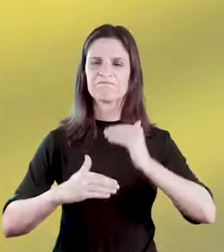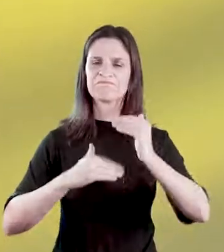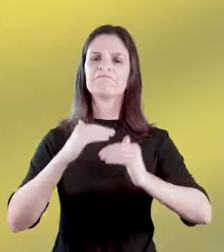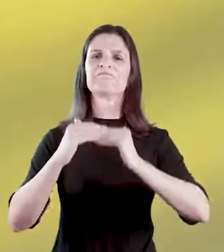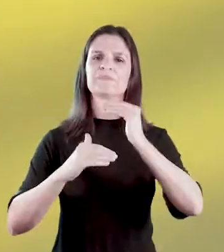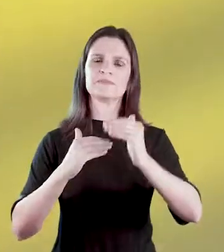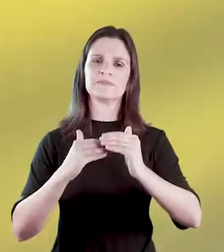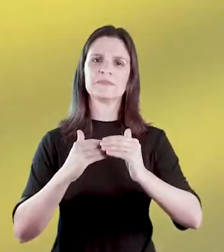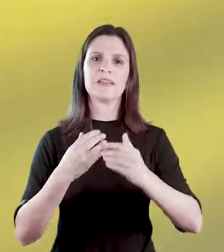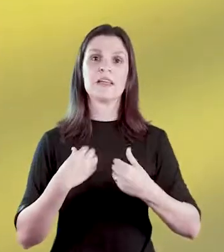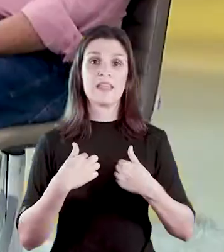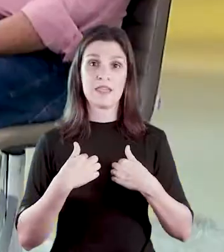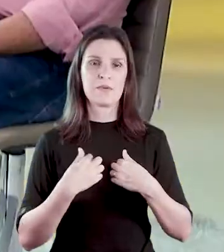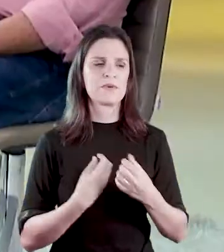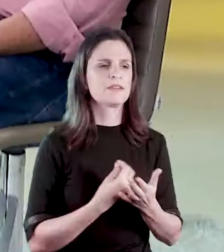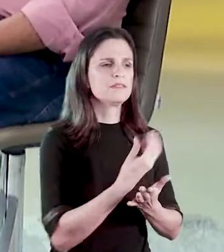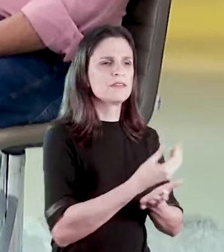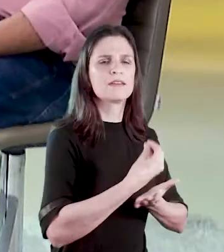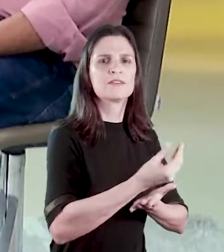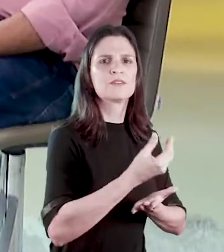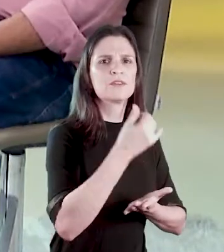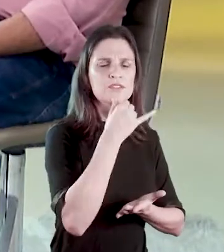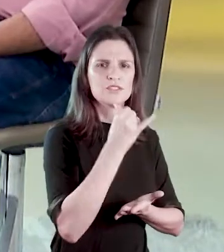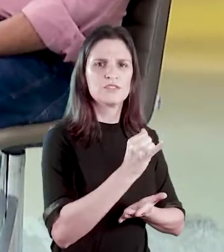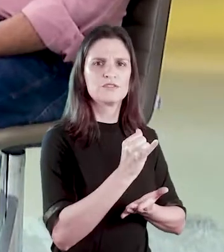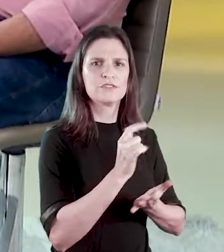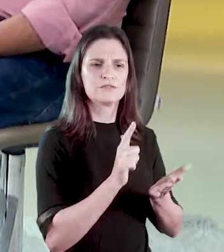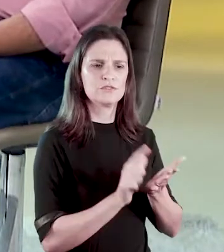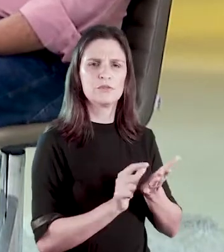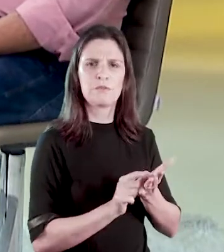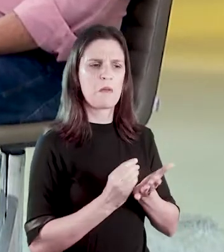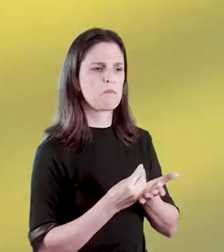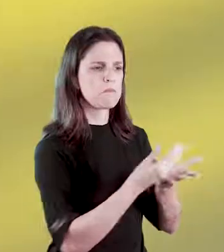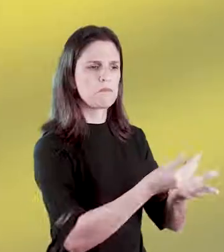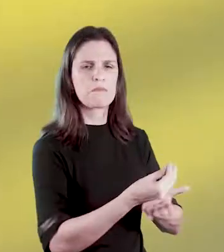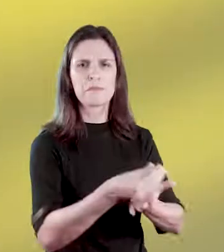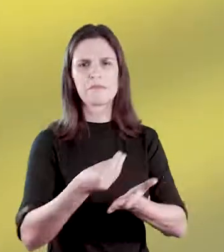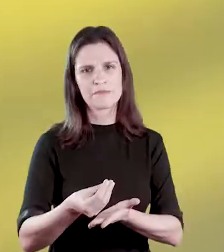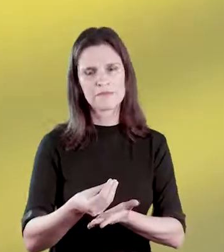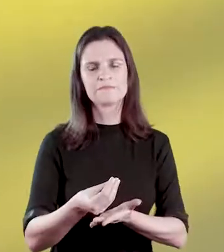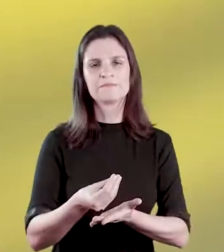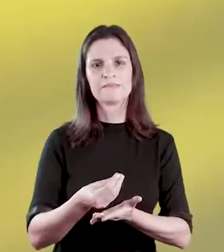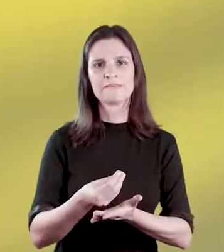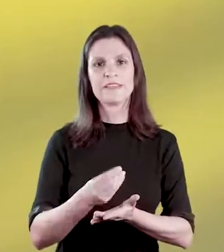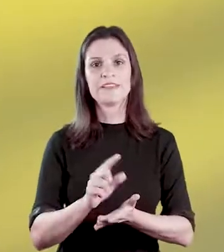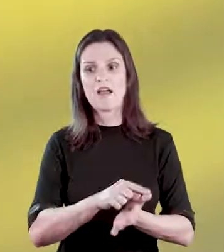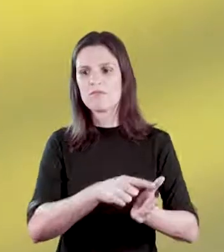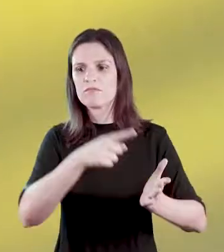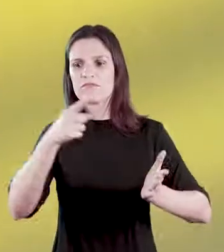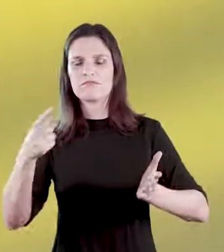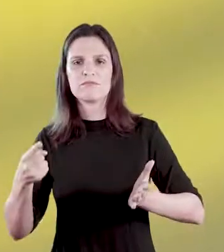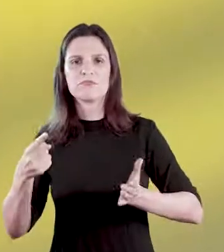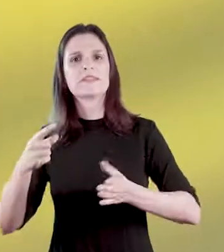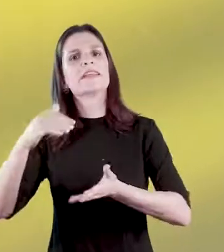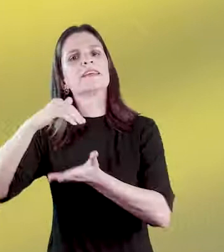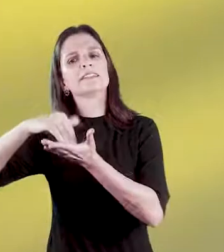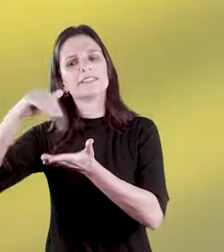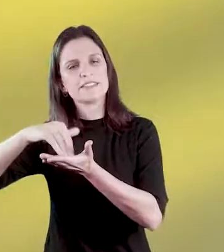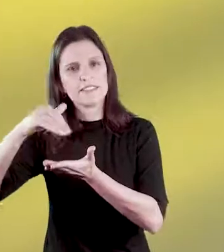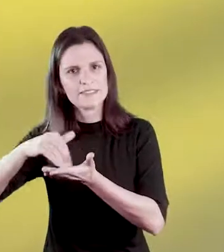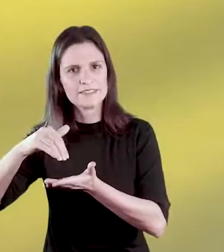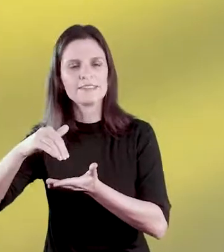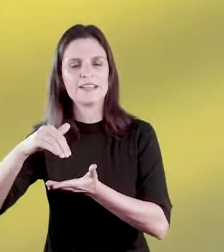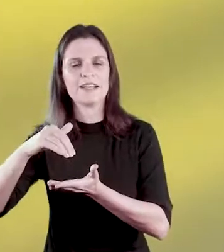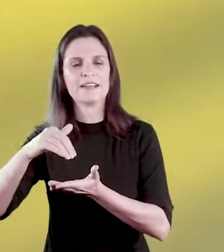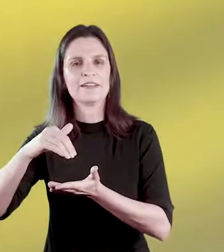eu comecei como entregador de aviso na prefeitura E cheguei ao cargo de Secretário da ser maduro então